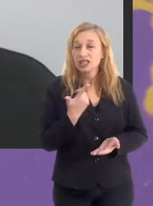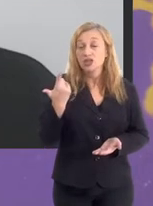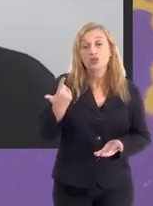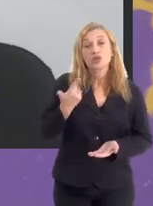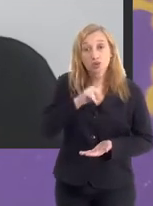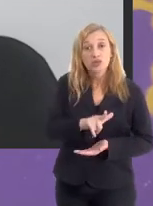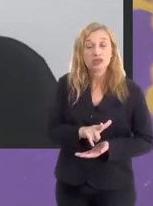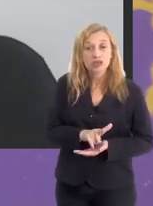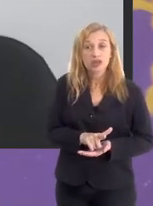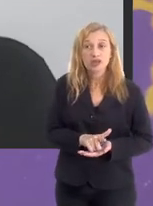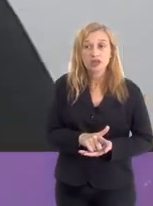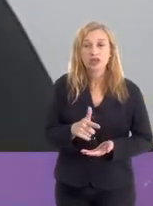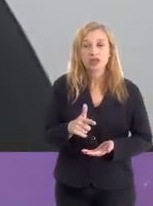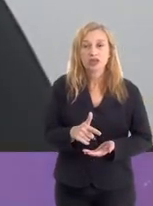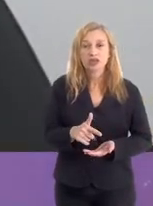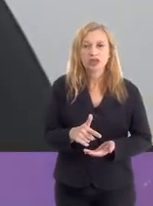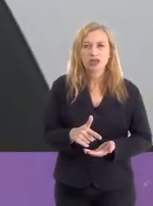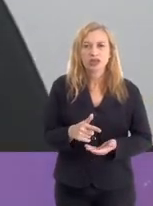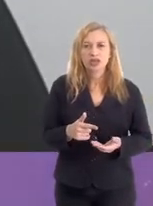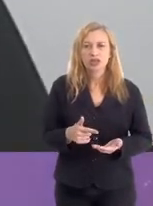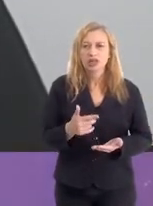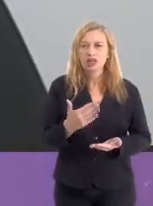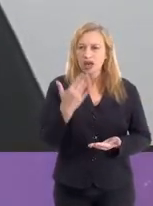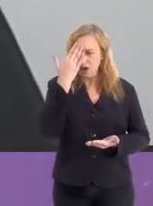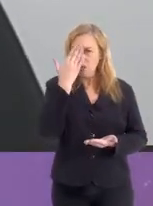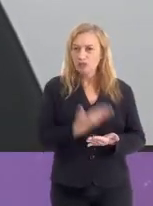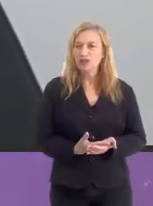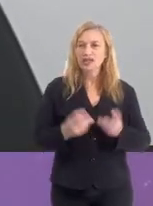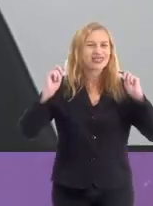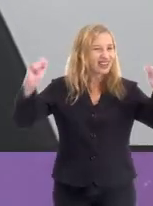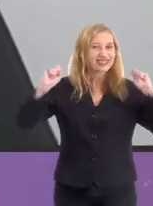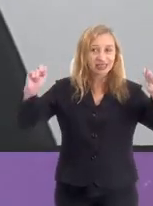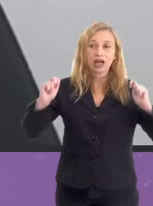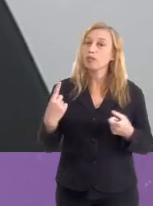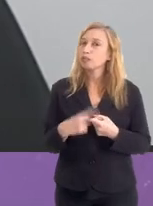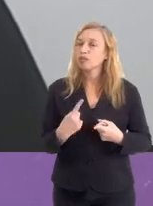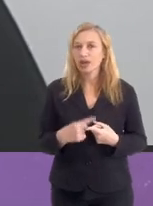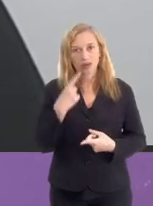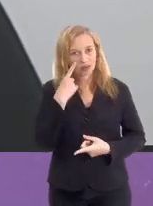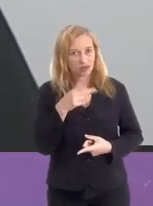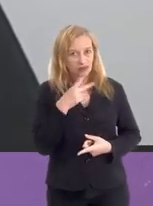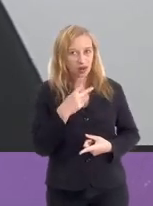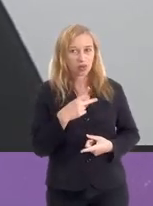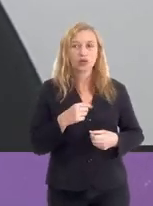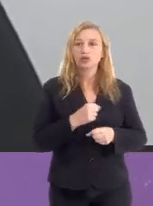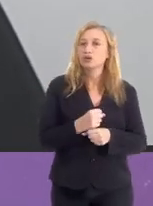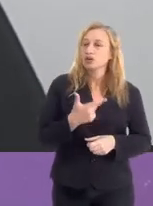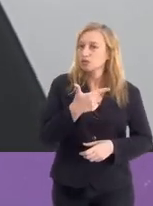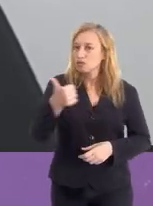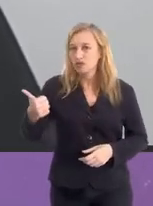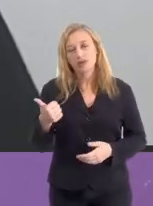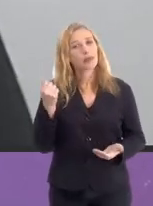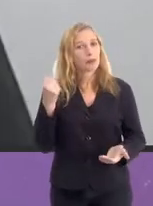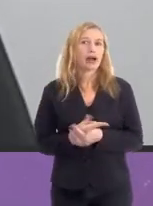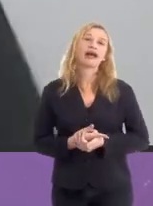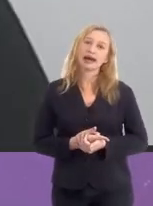e ganhar de novo a confiança da torcida né porque a campanha como você falou